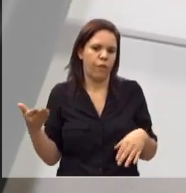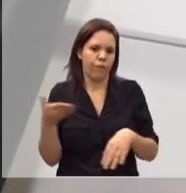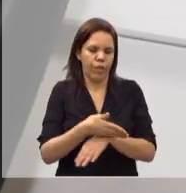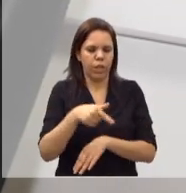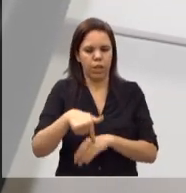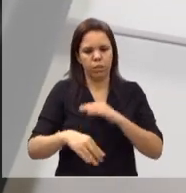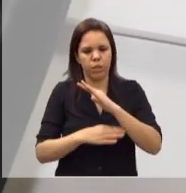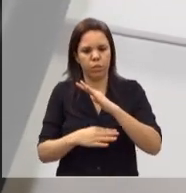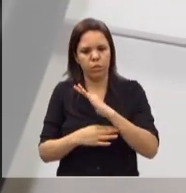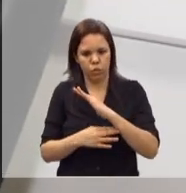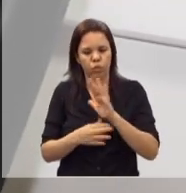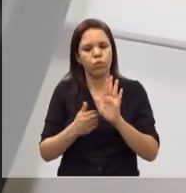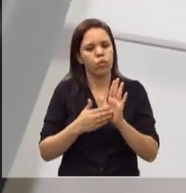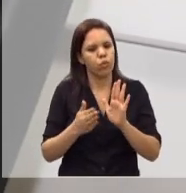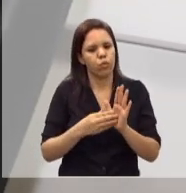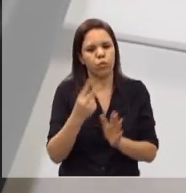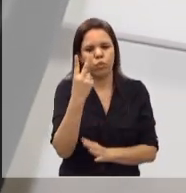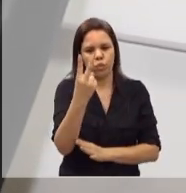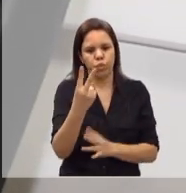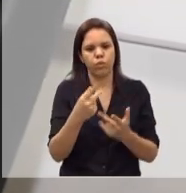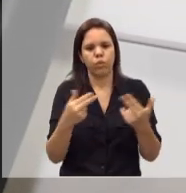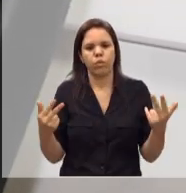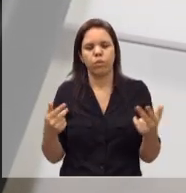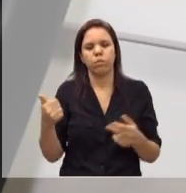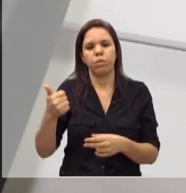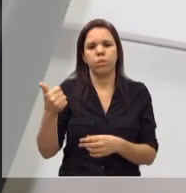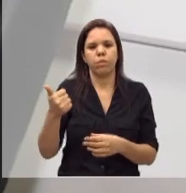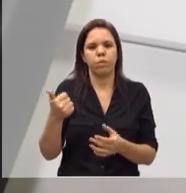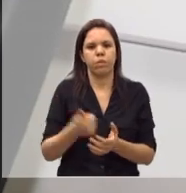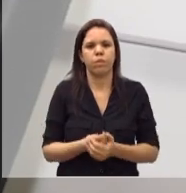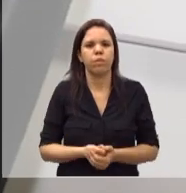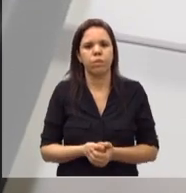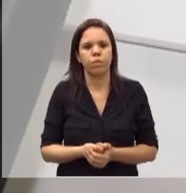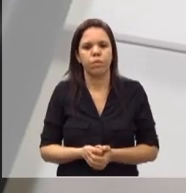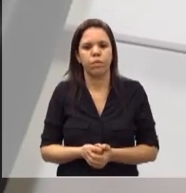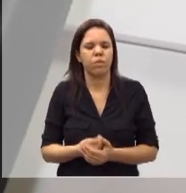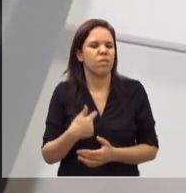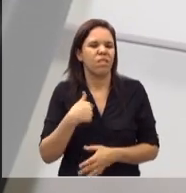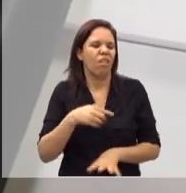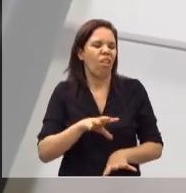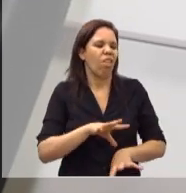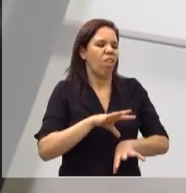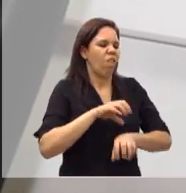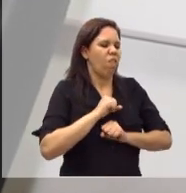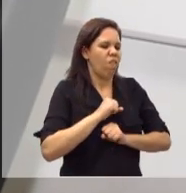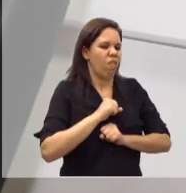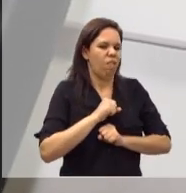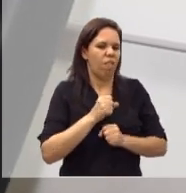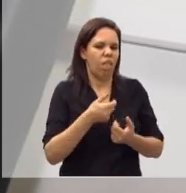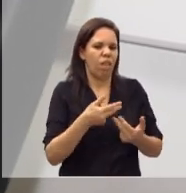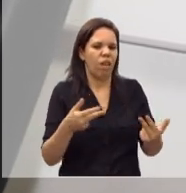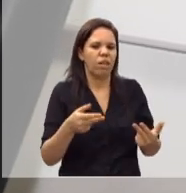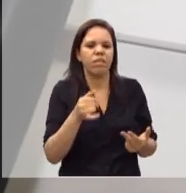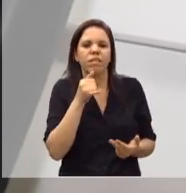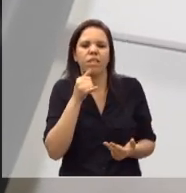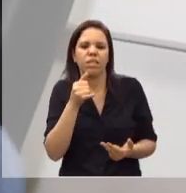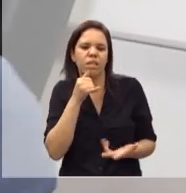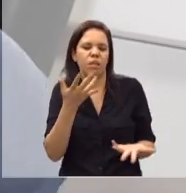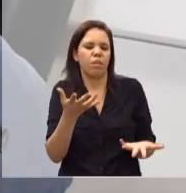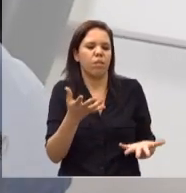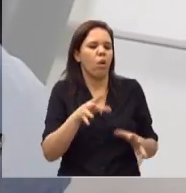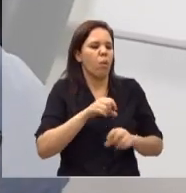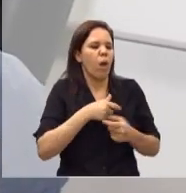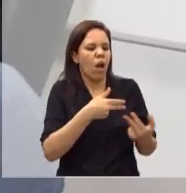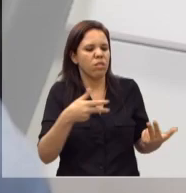Câmara, eu me propus duas coisas. Primeiro, não me contaminar com os manjares do rei, aos modos do grande